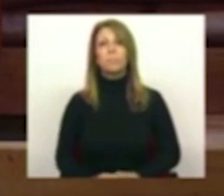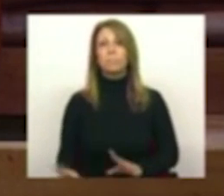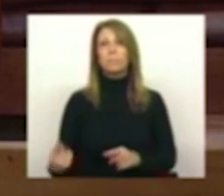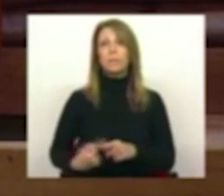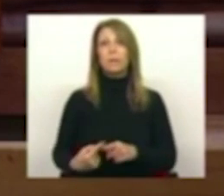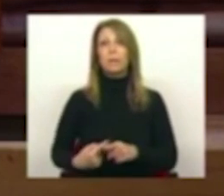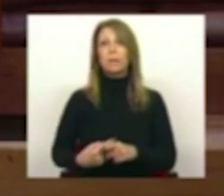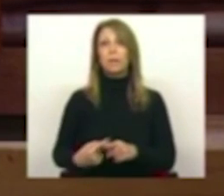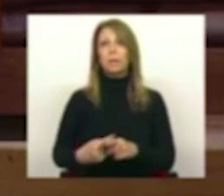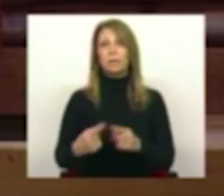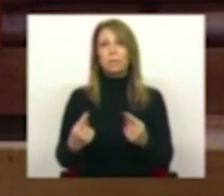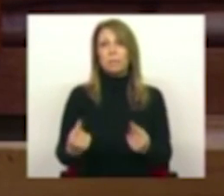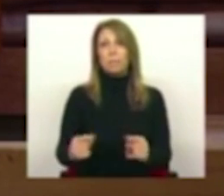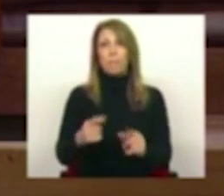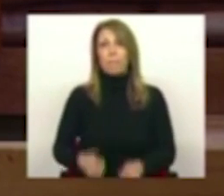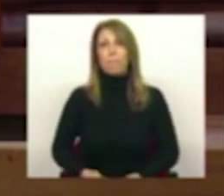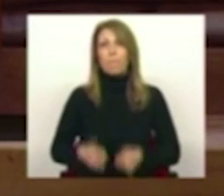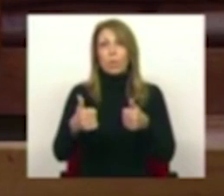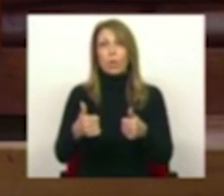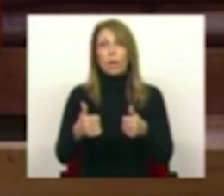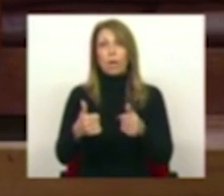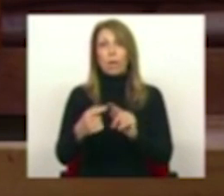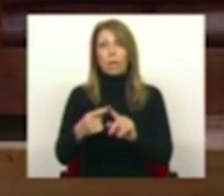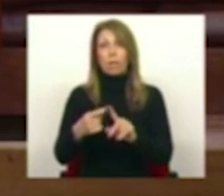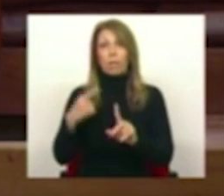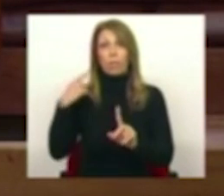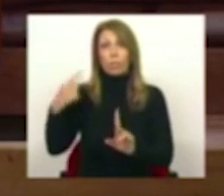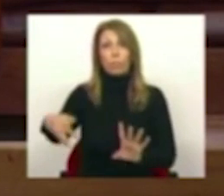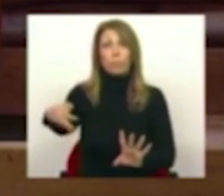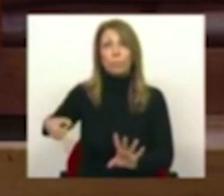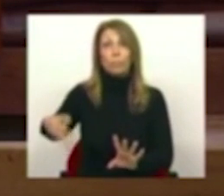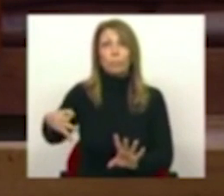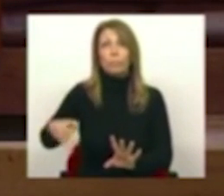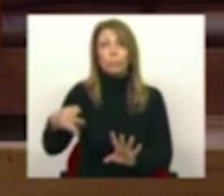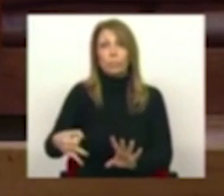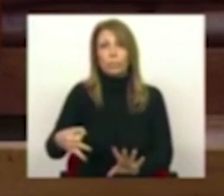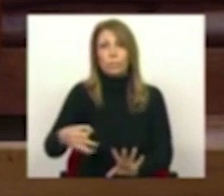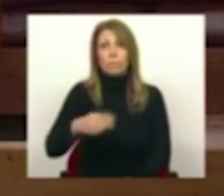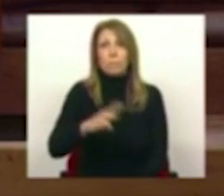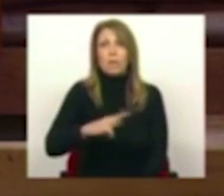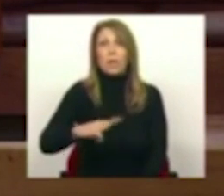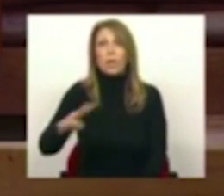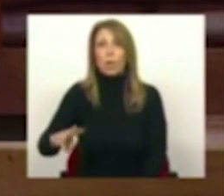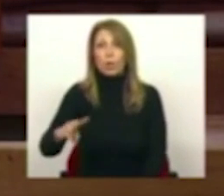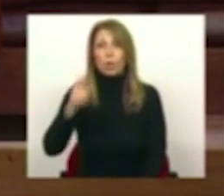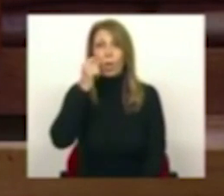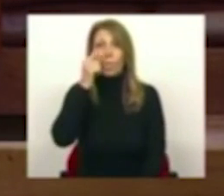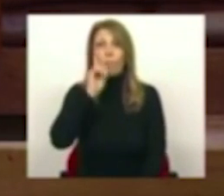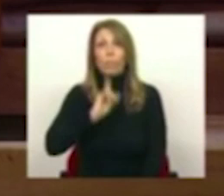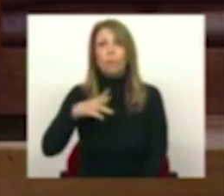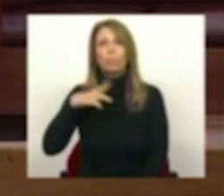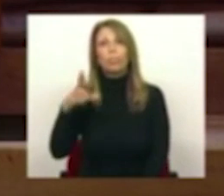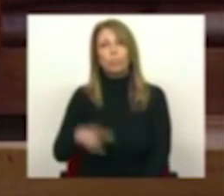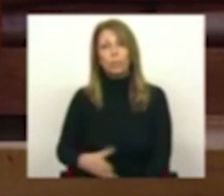interessam à melhoria do quotidiano de milhões de portugueses e portuguesas. O